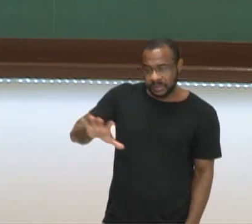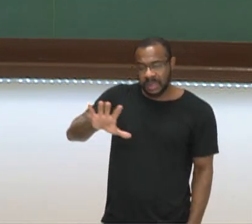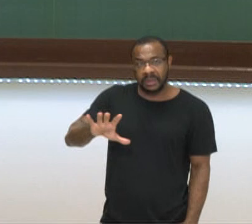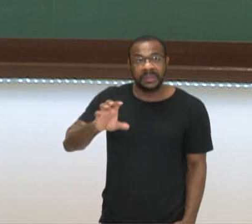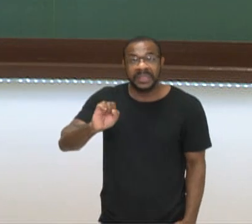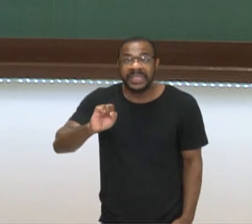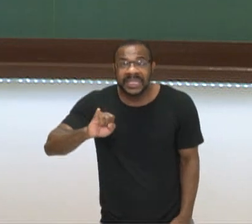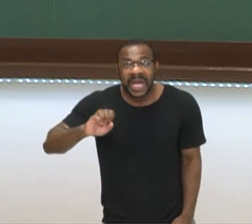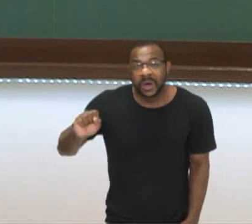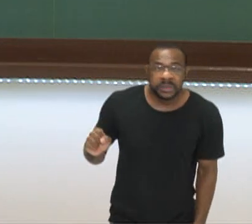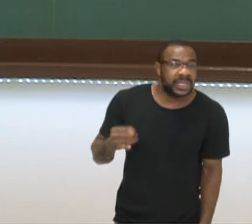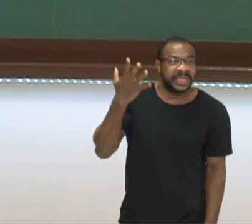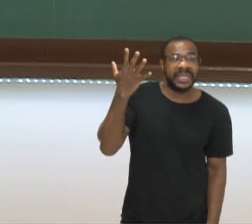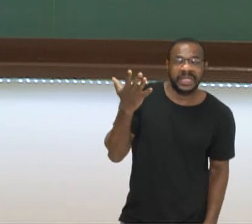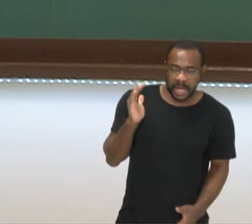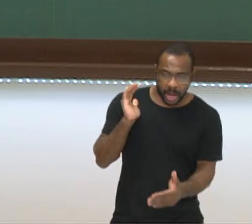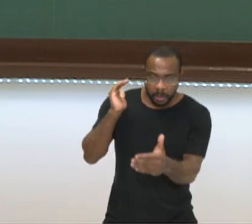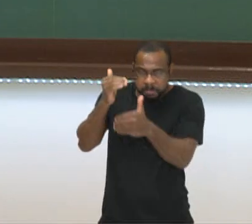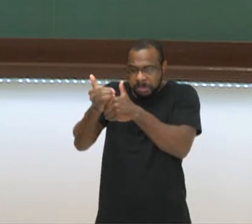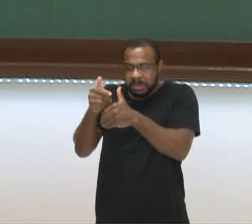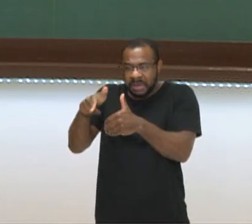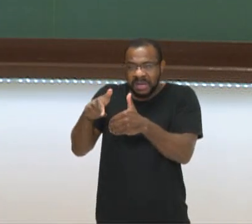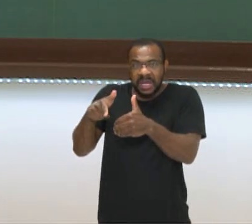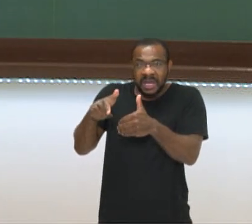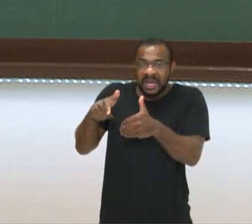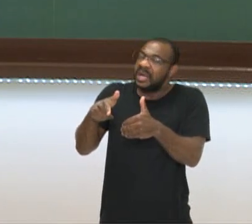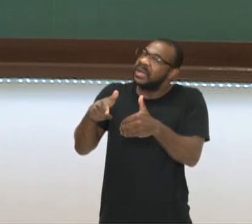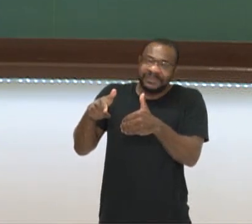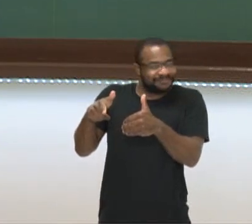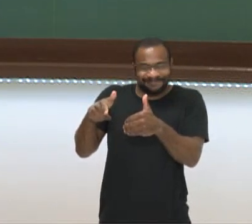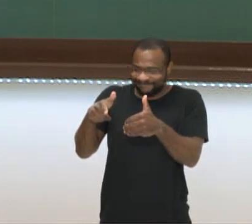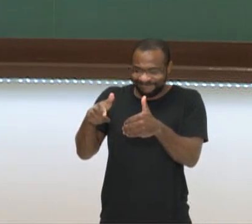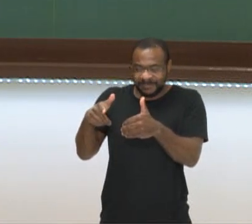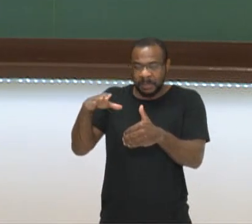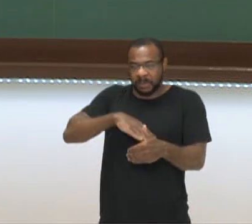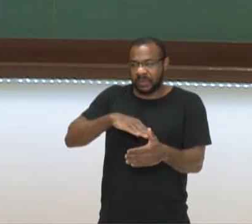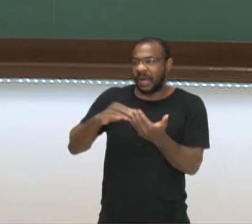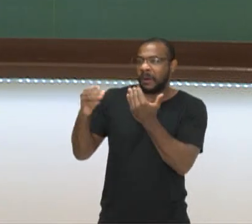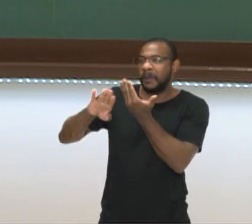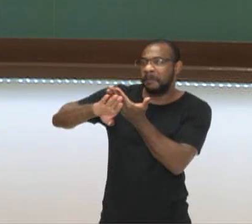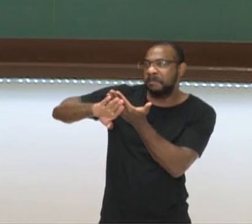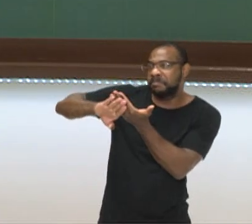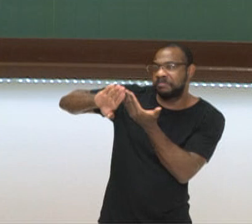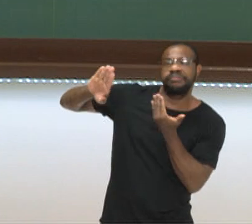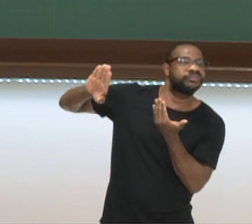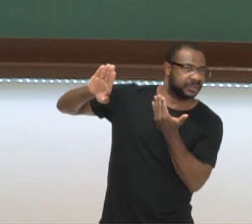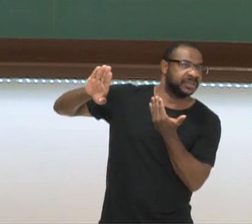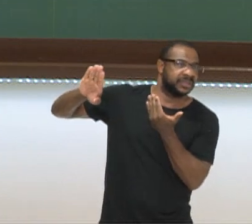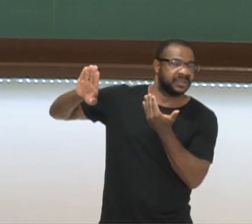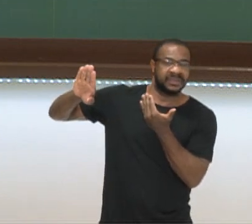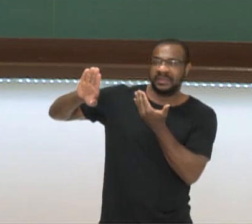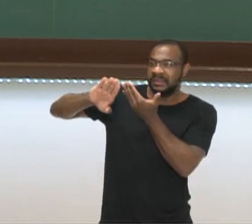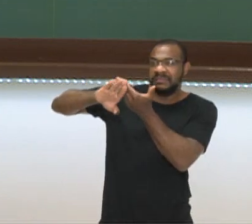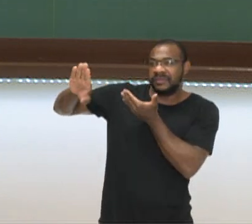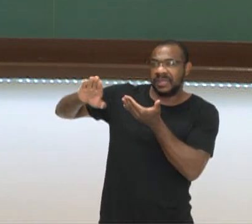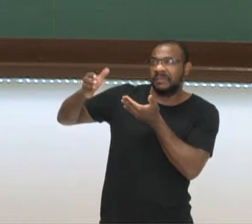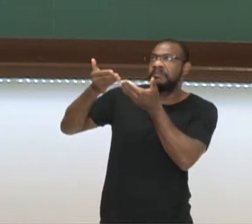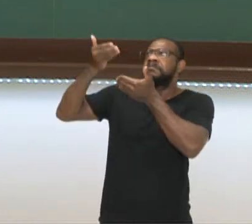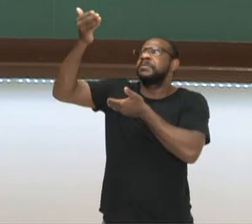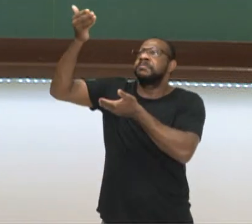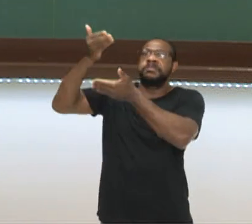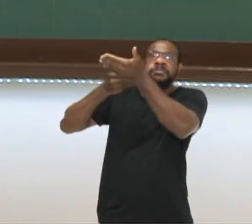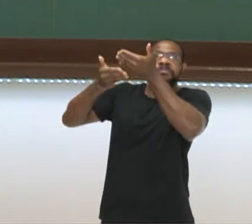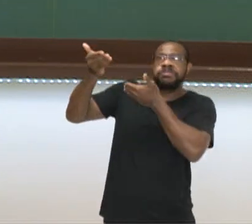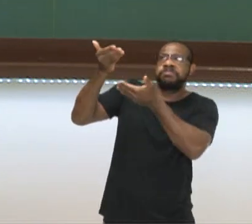caso ocorresse um bloqueio, Portugal ficasse distante, né, de trocar, né, de todo